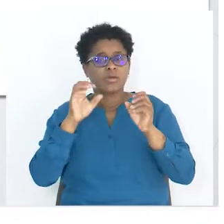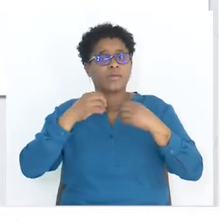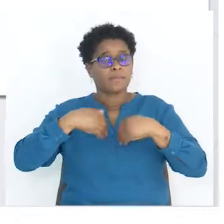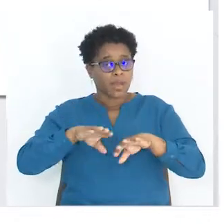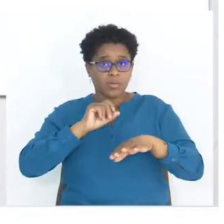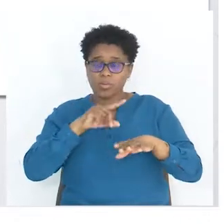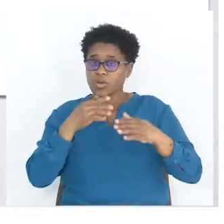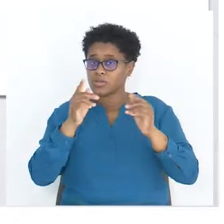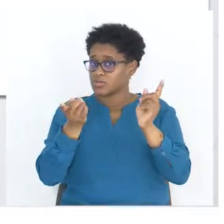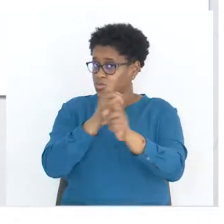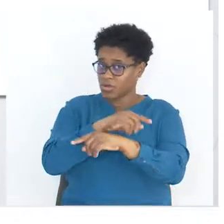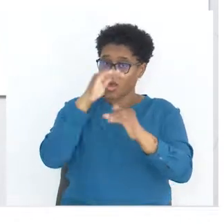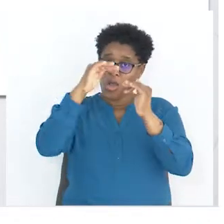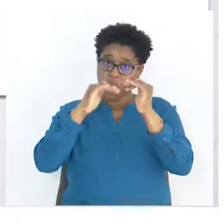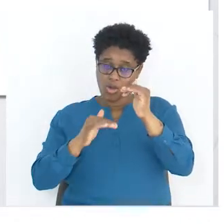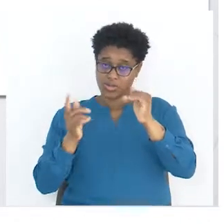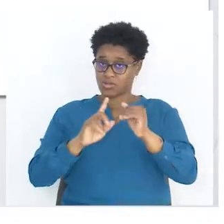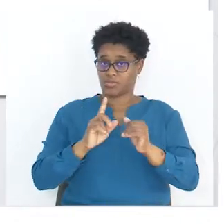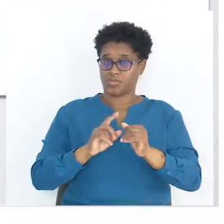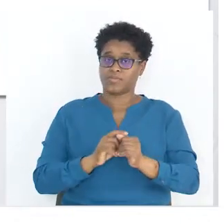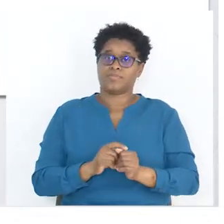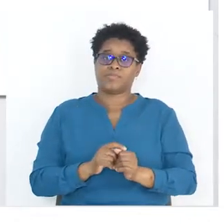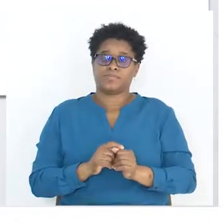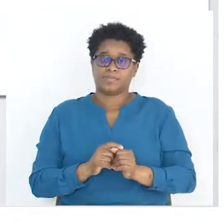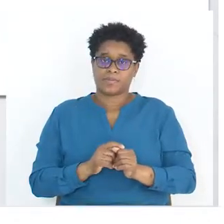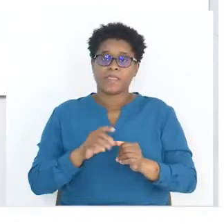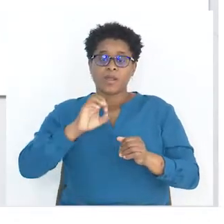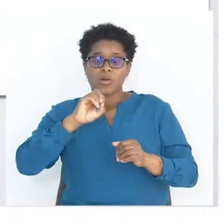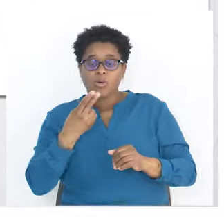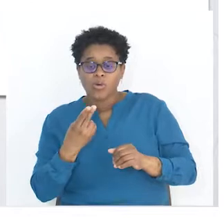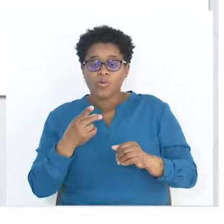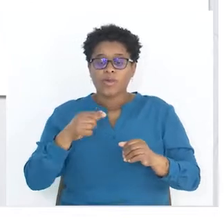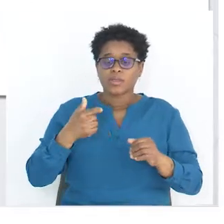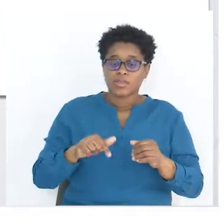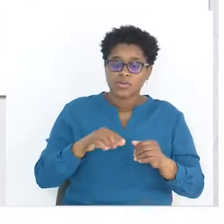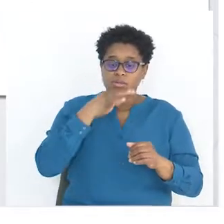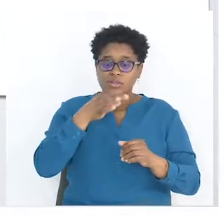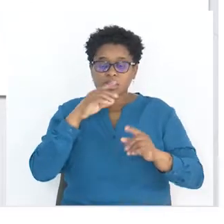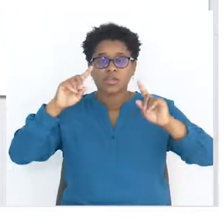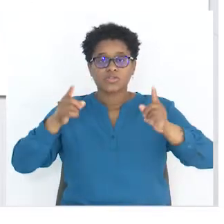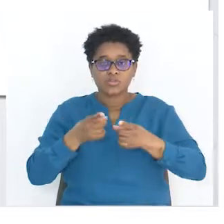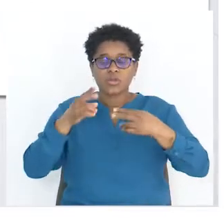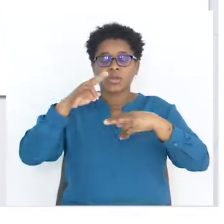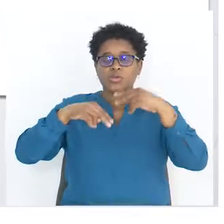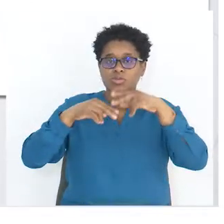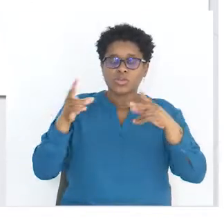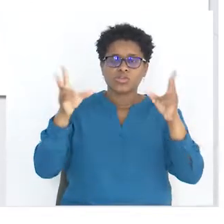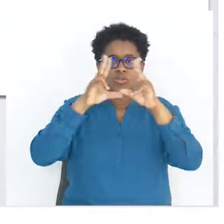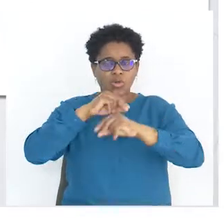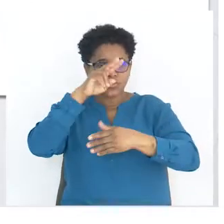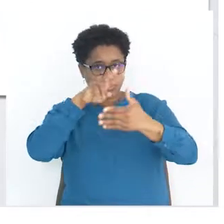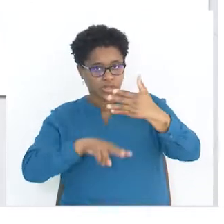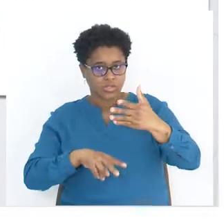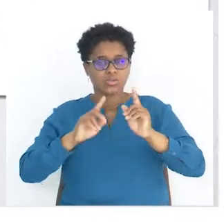a ordem das informações que estão lá. Ou então dizer que resumir é construir um novo texto